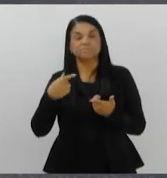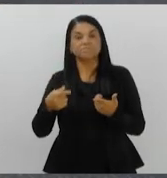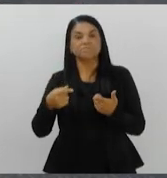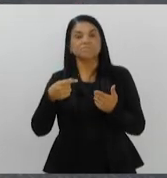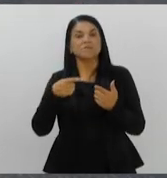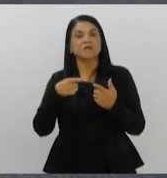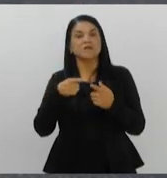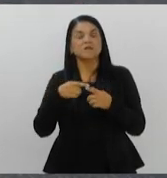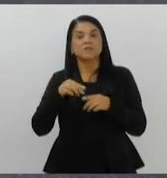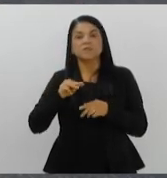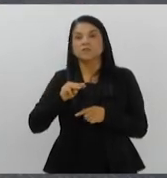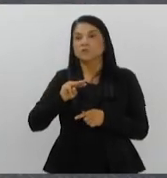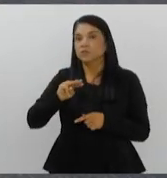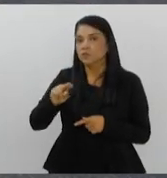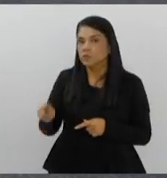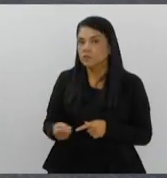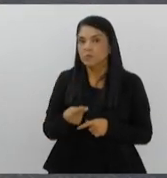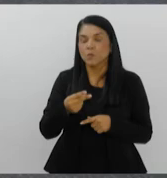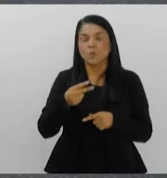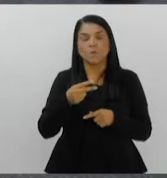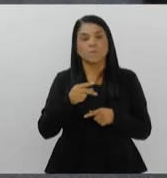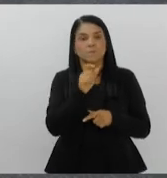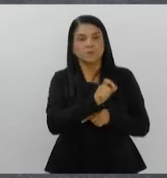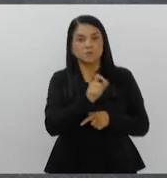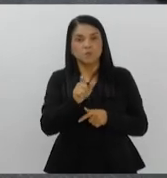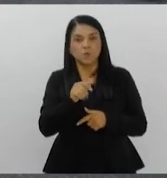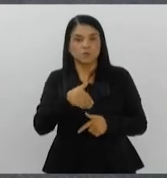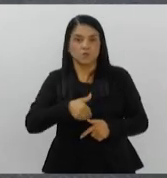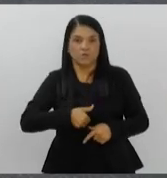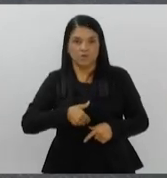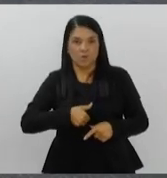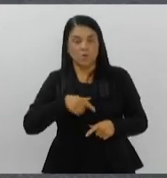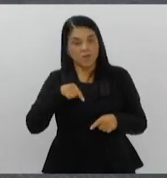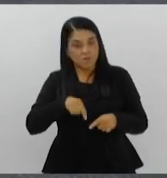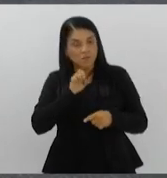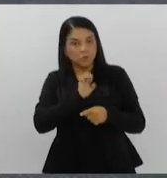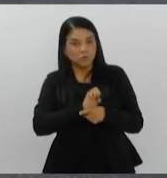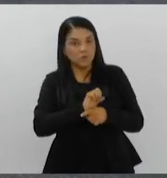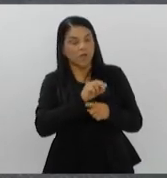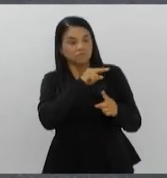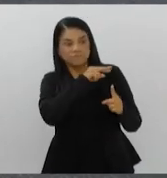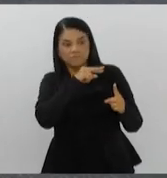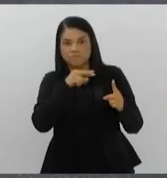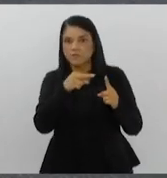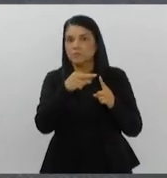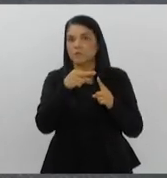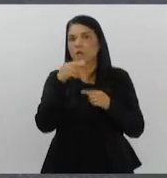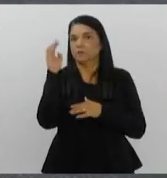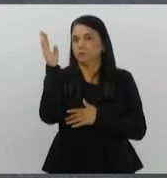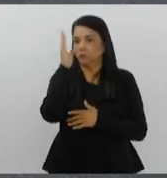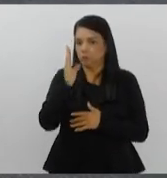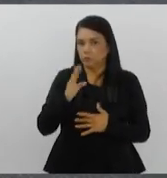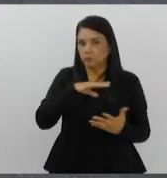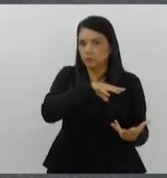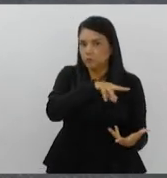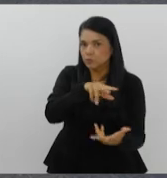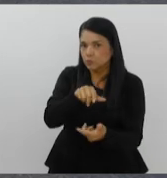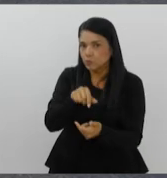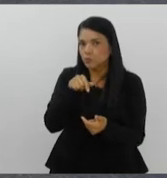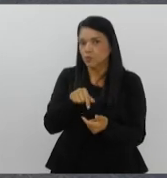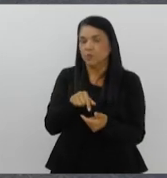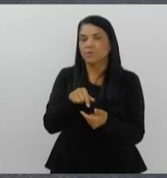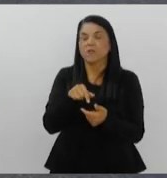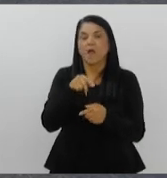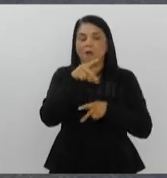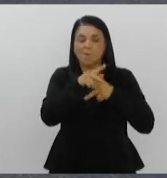Estado rico, a gente está falando de um Estado onde tem visibilidade nacional e internacional, mas que a sua